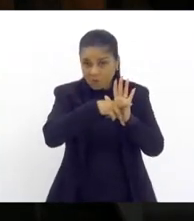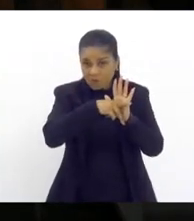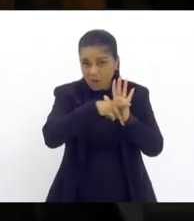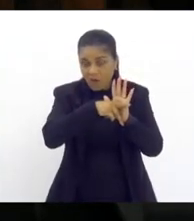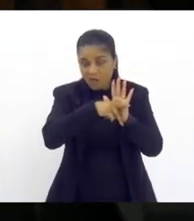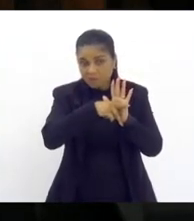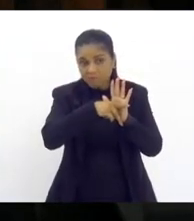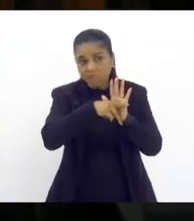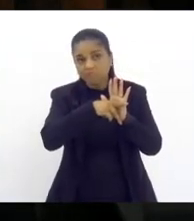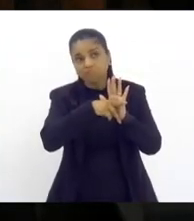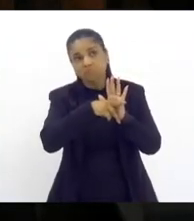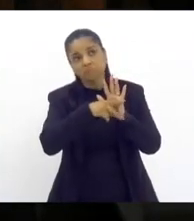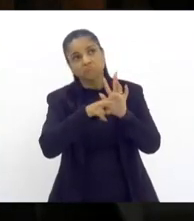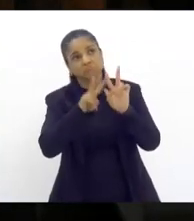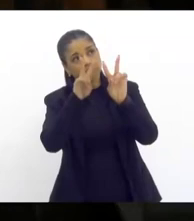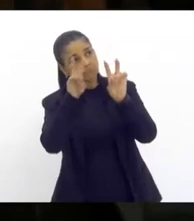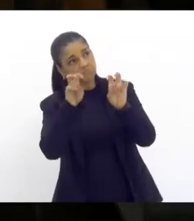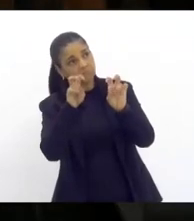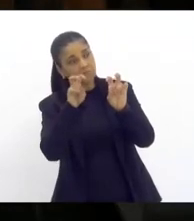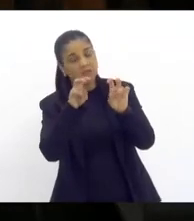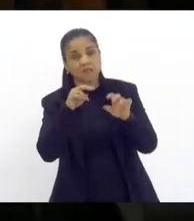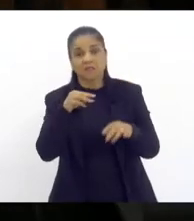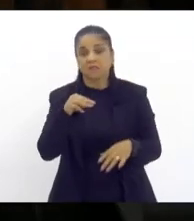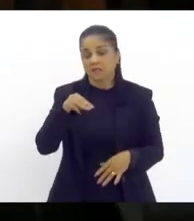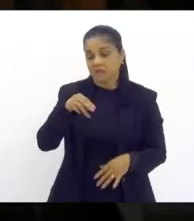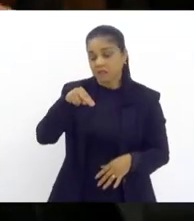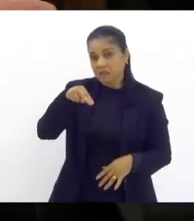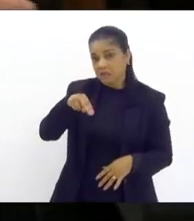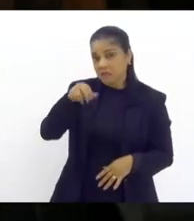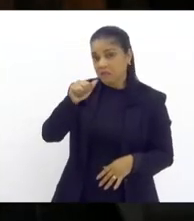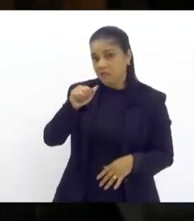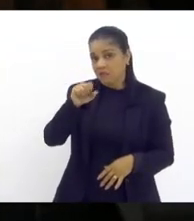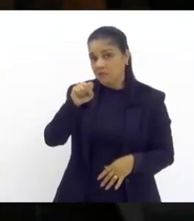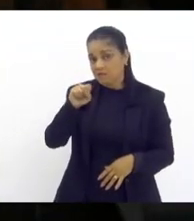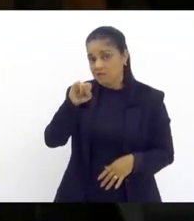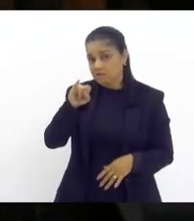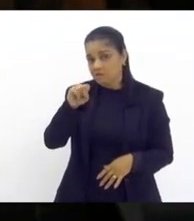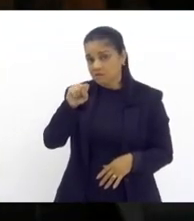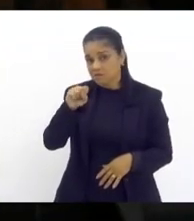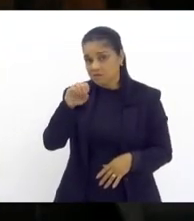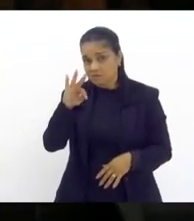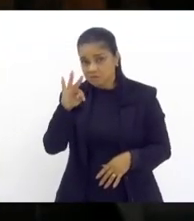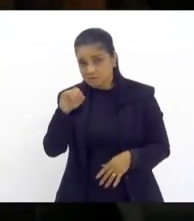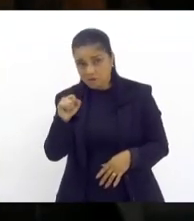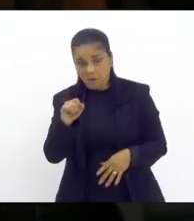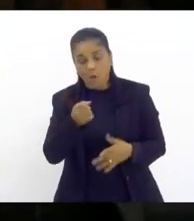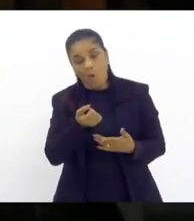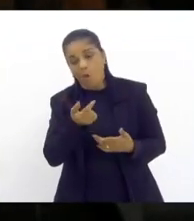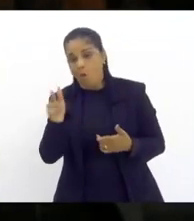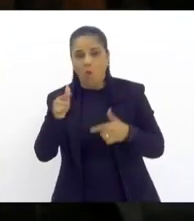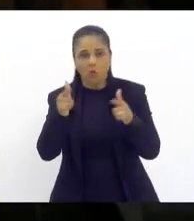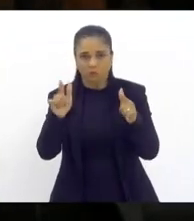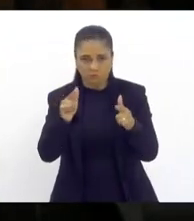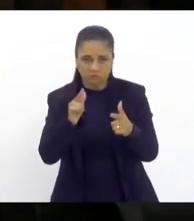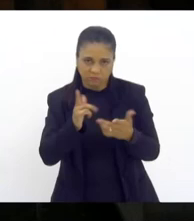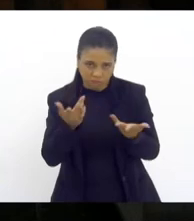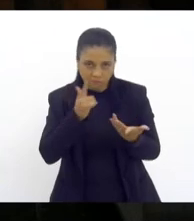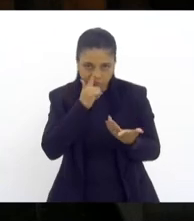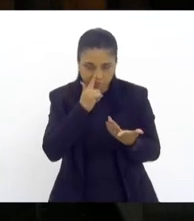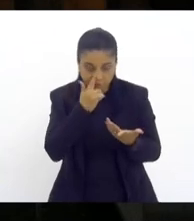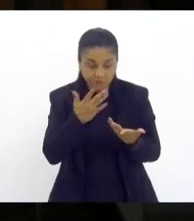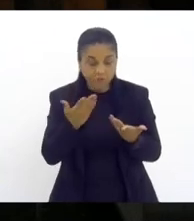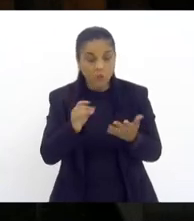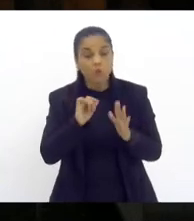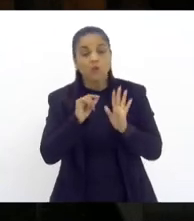símbolos nazistas, essas coisas extravagantes. Mas o projeto de resolução que eu apresentei é para